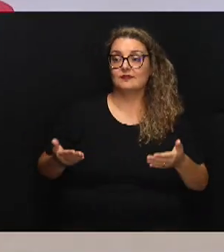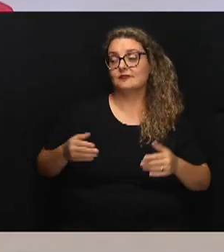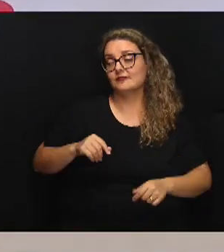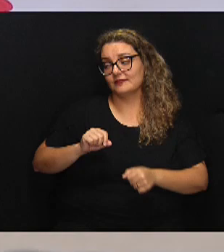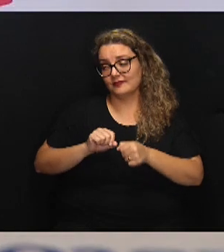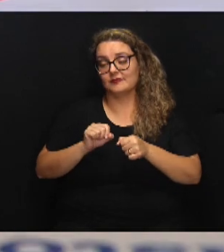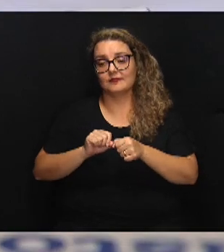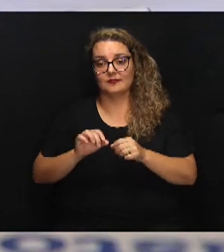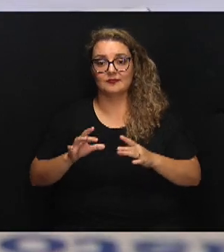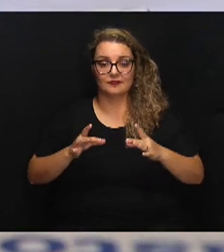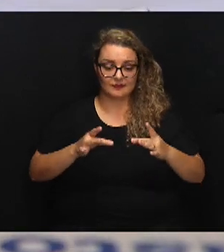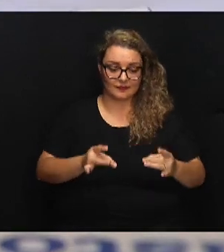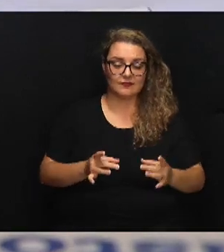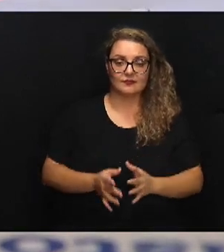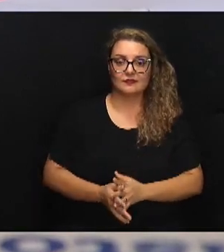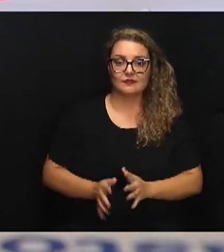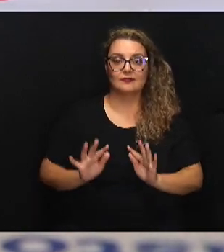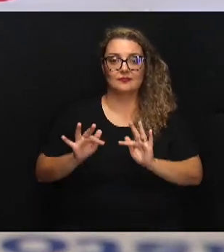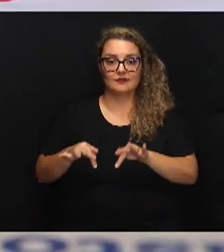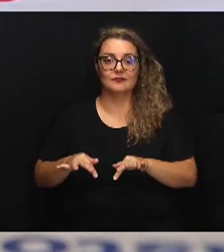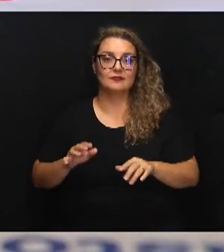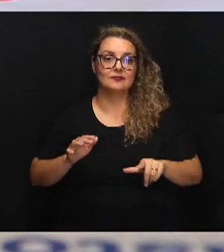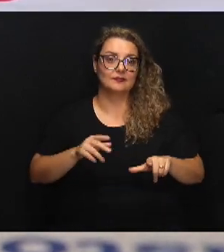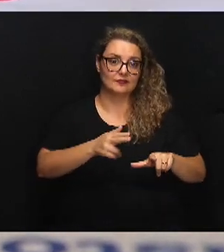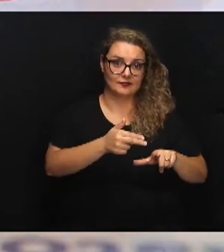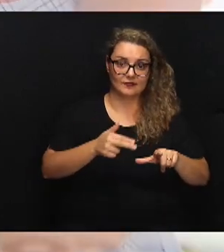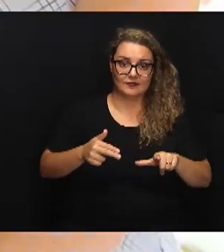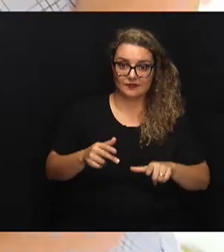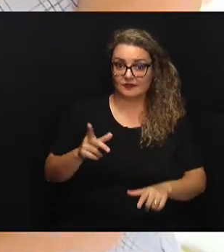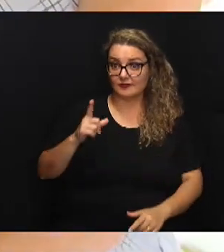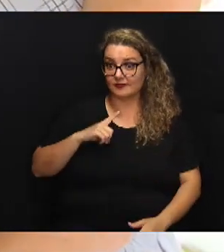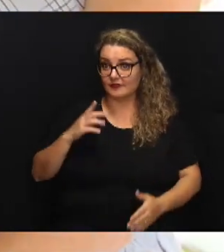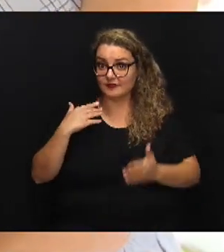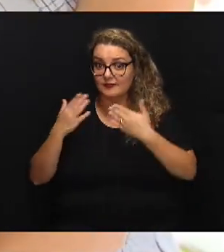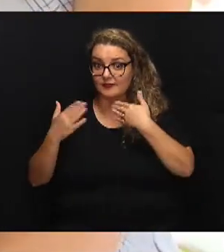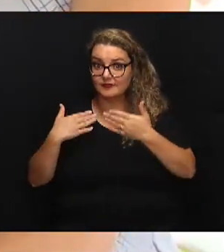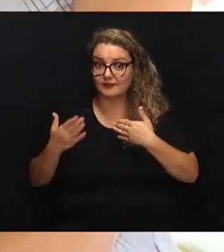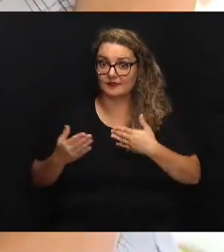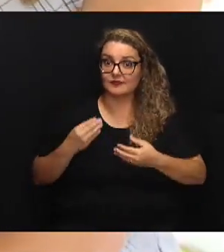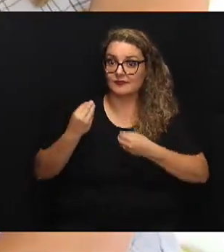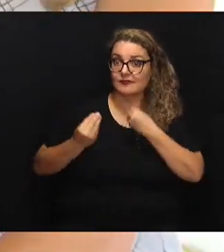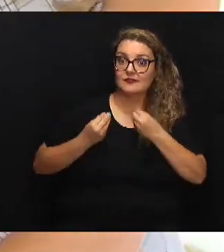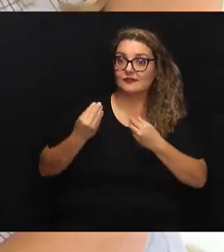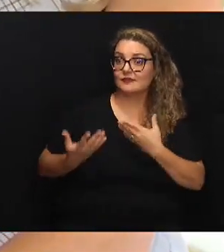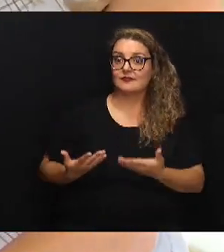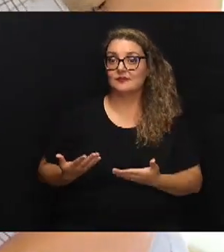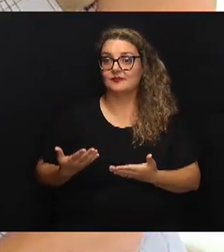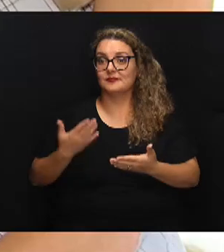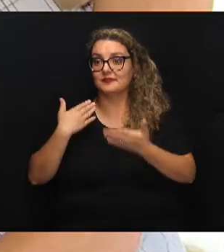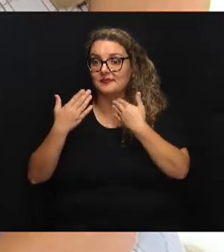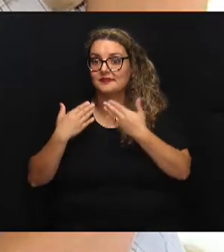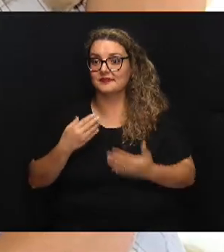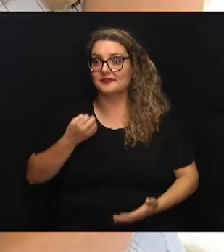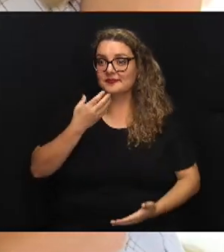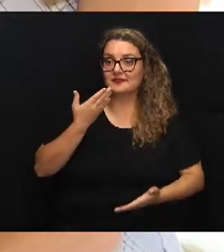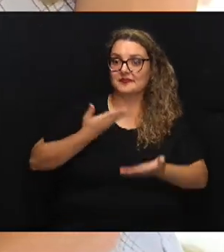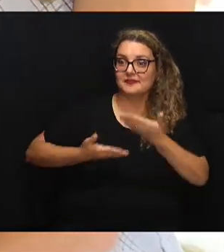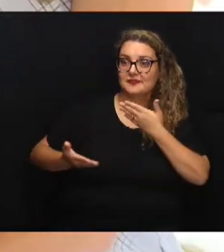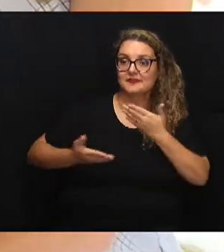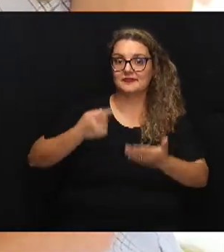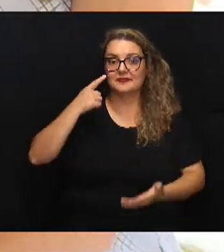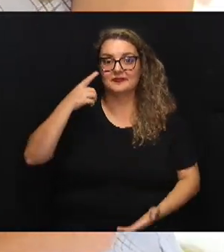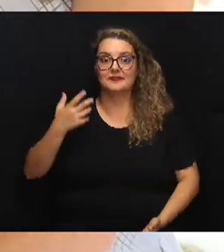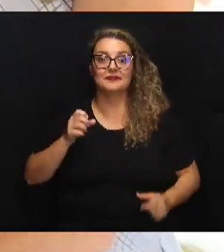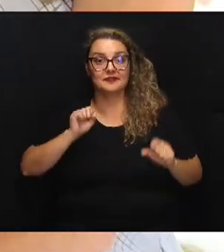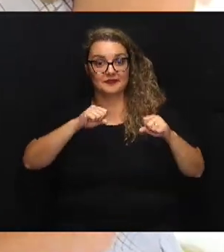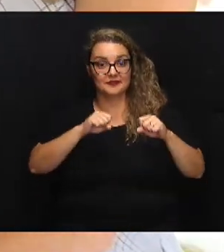fazer colar e terminar o desenho. E aí tem uma conversa, uma prosa boa, vai trocando ideia.